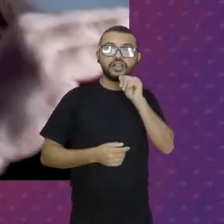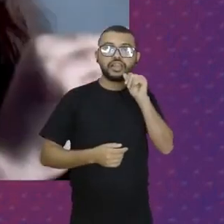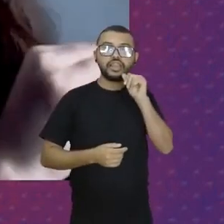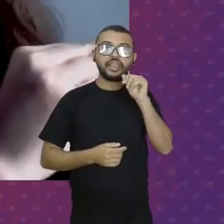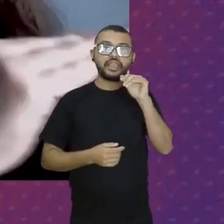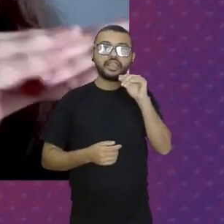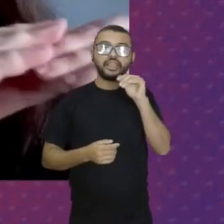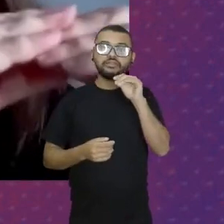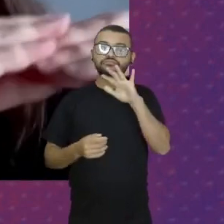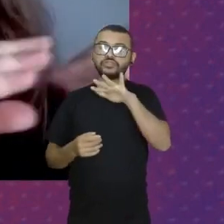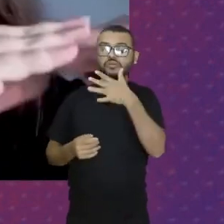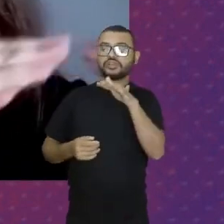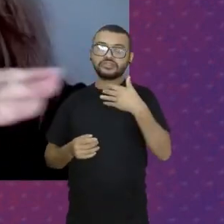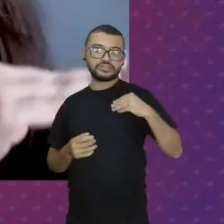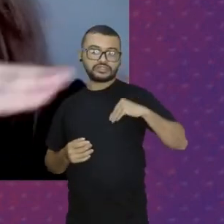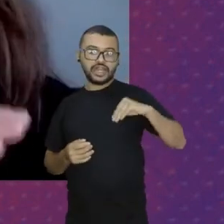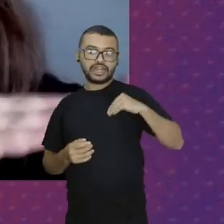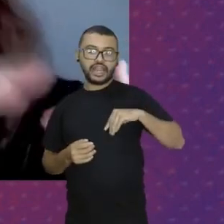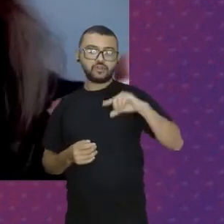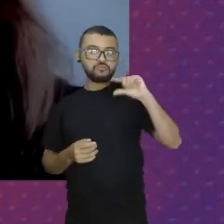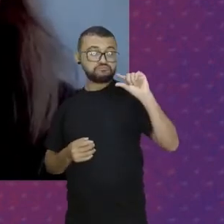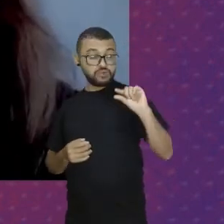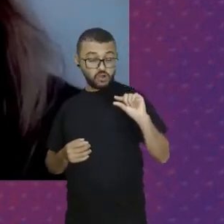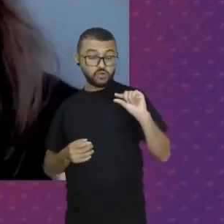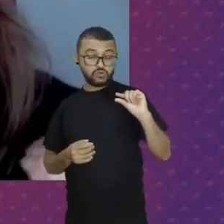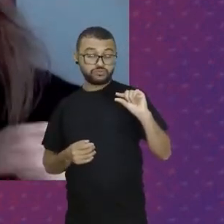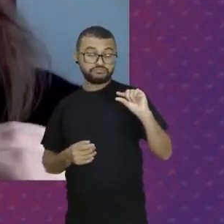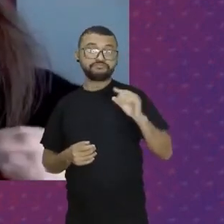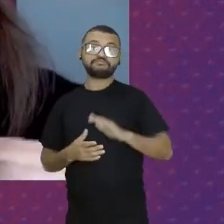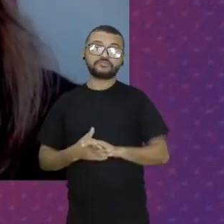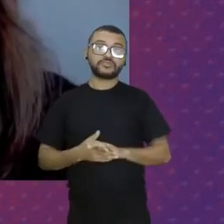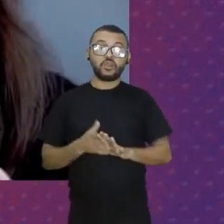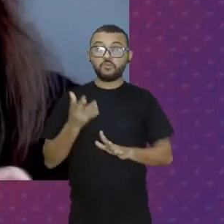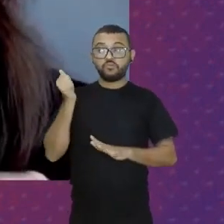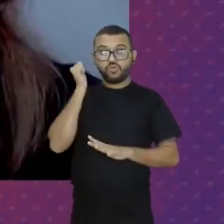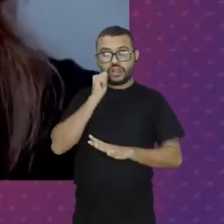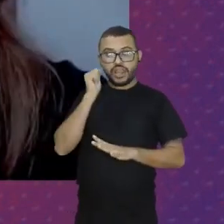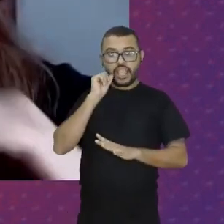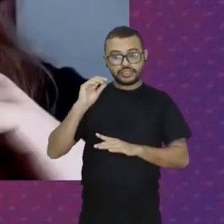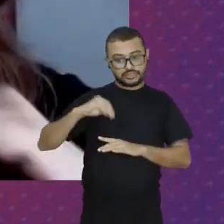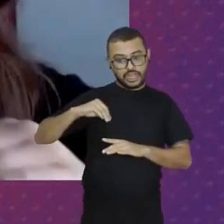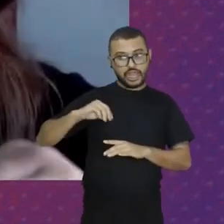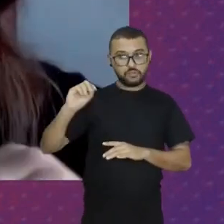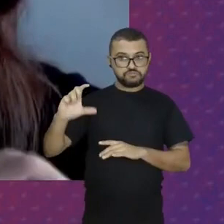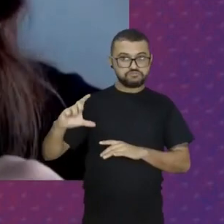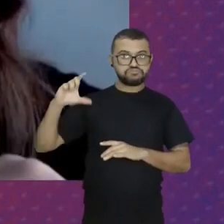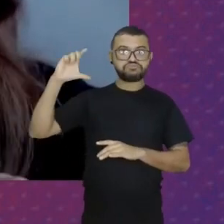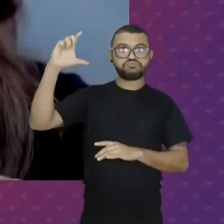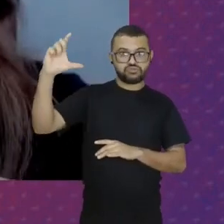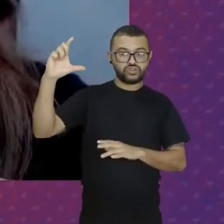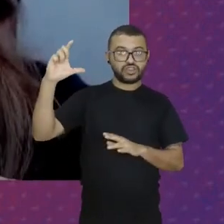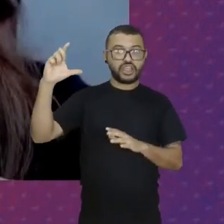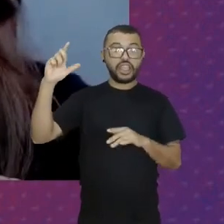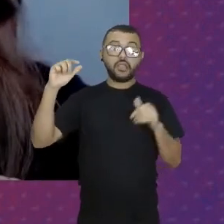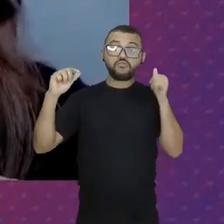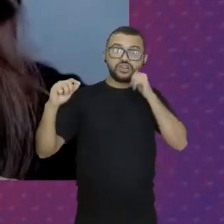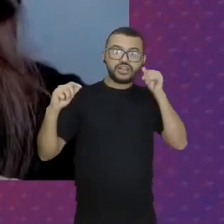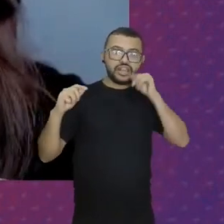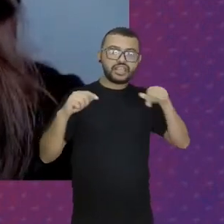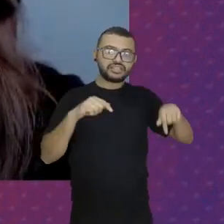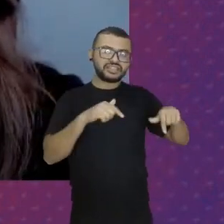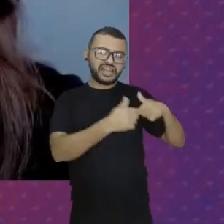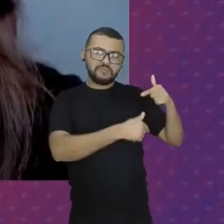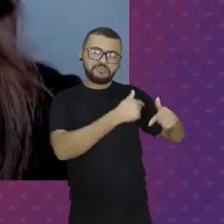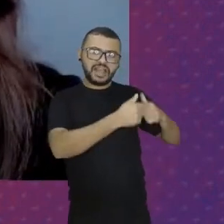renda, que são as que ganham menos ali, né? E as mulheres que ganham mais, a diferença de tempo dedicado para o